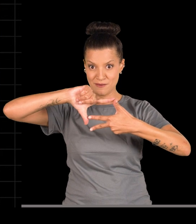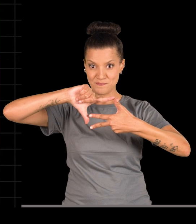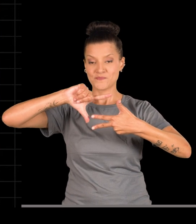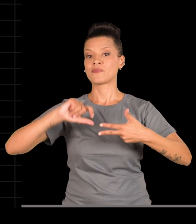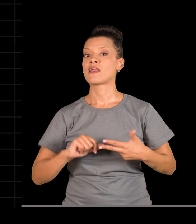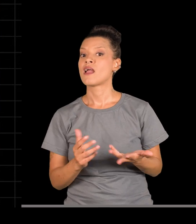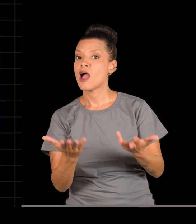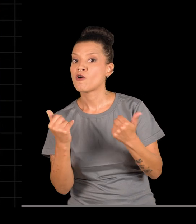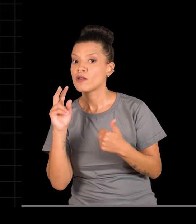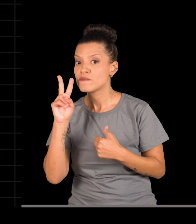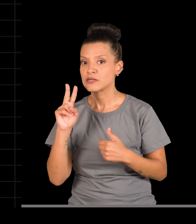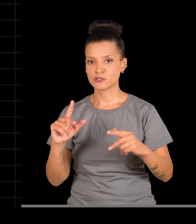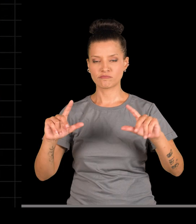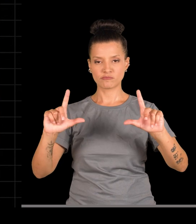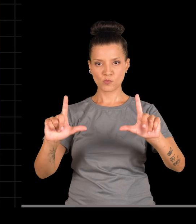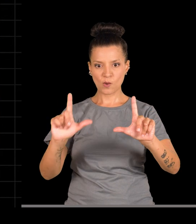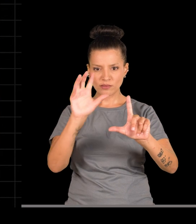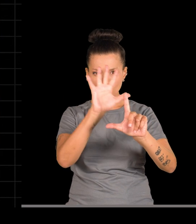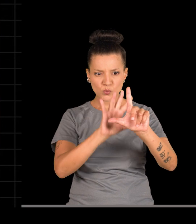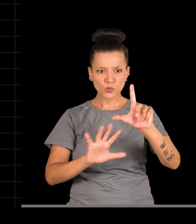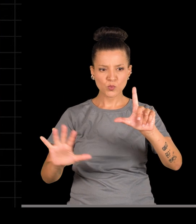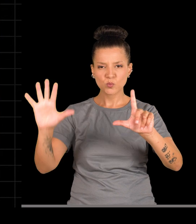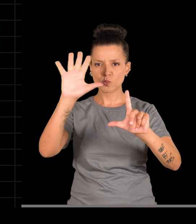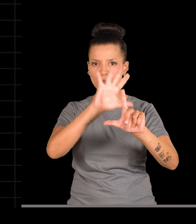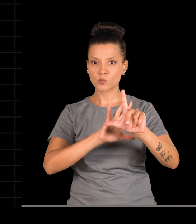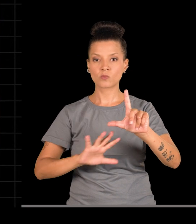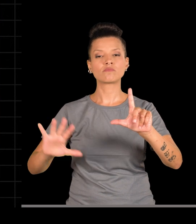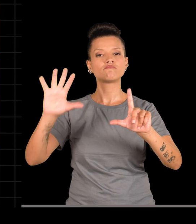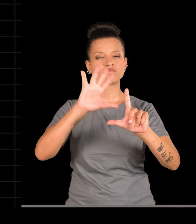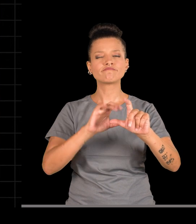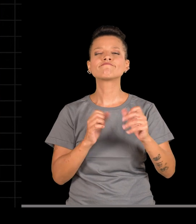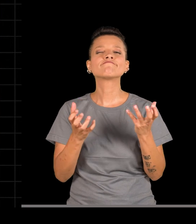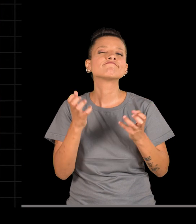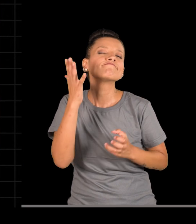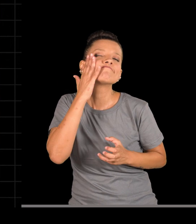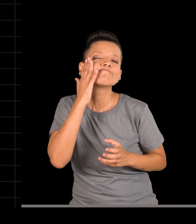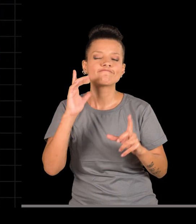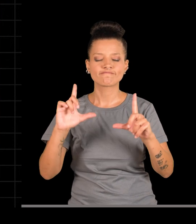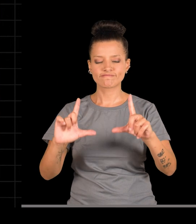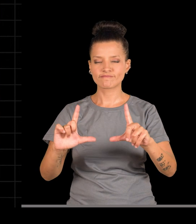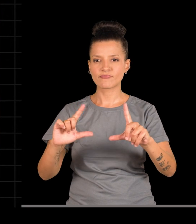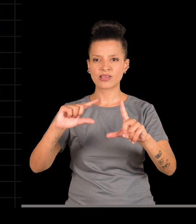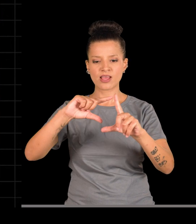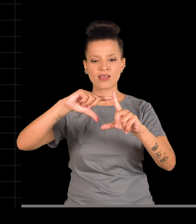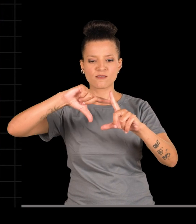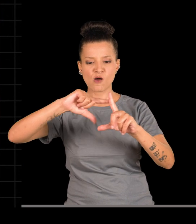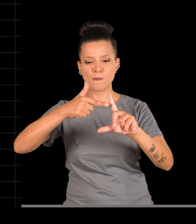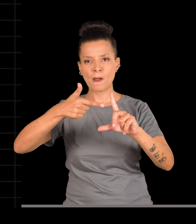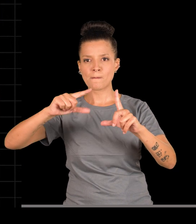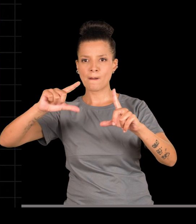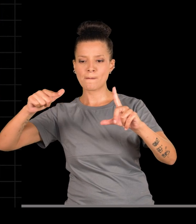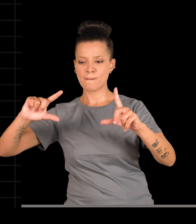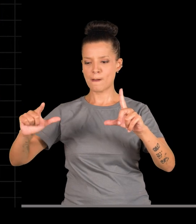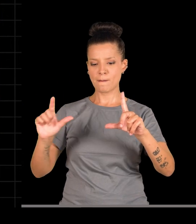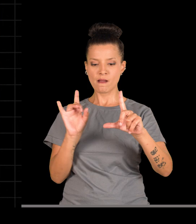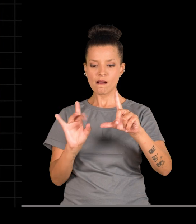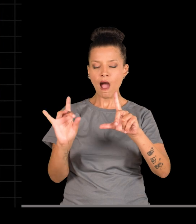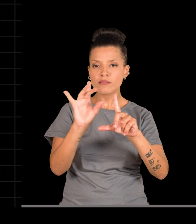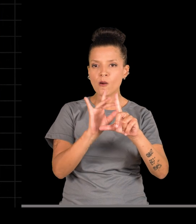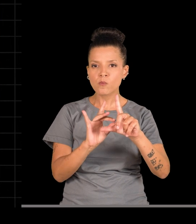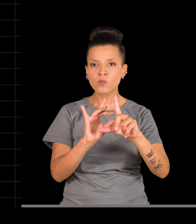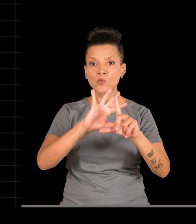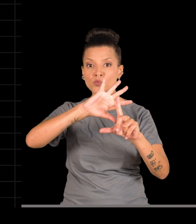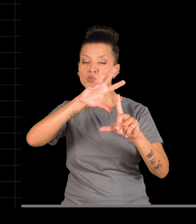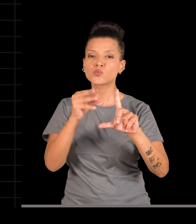só. A gente tem aqui esse quadradão, que é a unidade toda, né? E eu quero saber qual fração cada figura dessa aqui, né, que subdivide